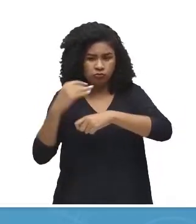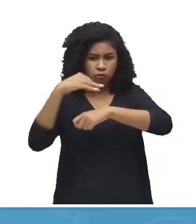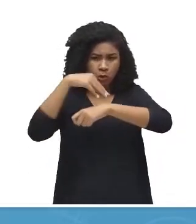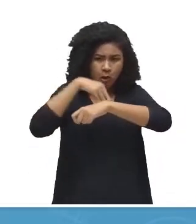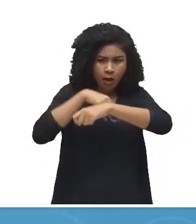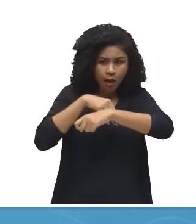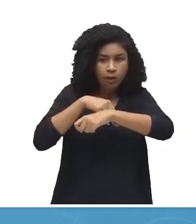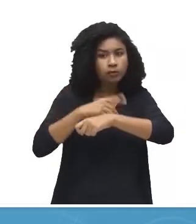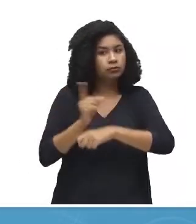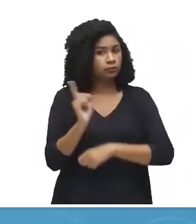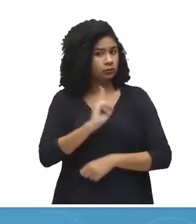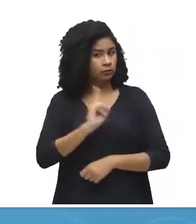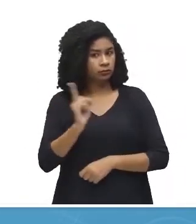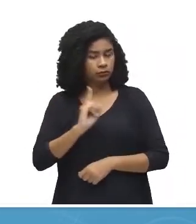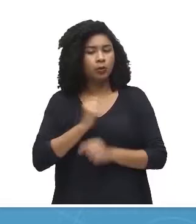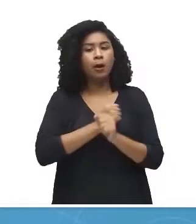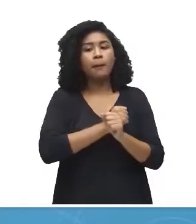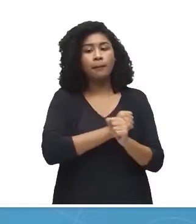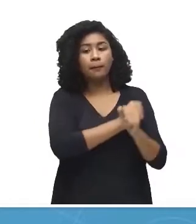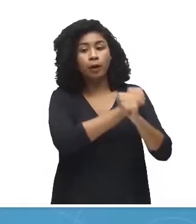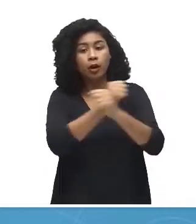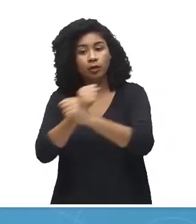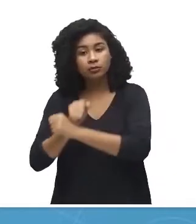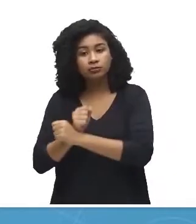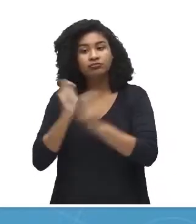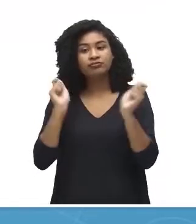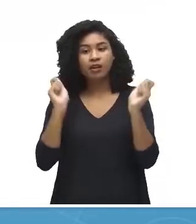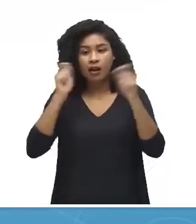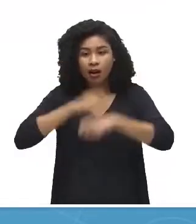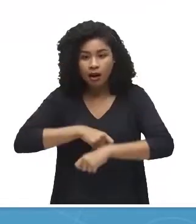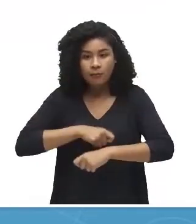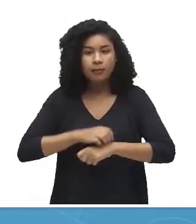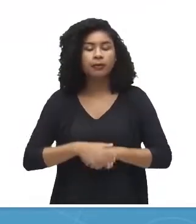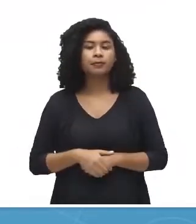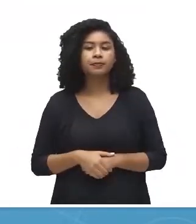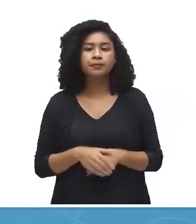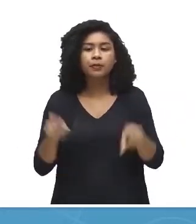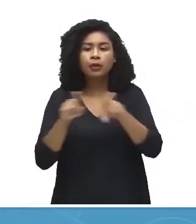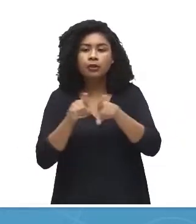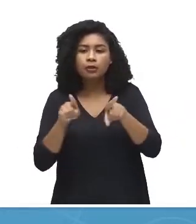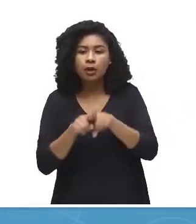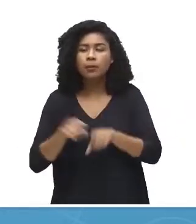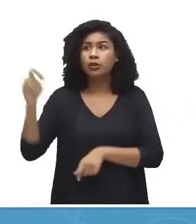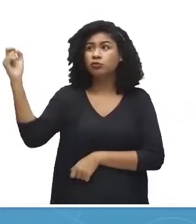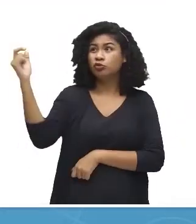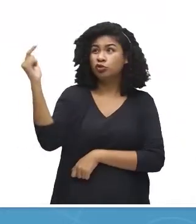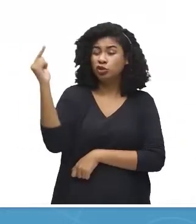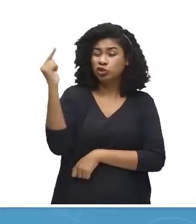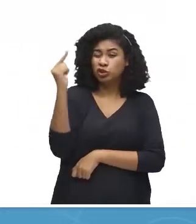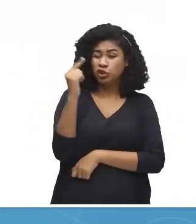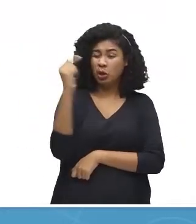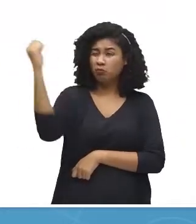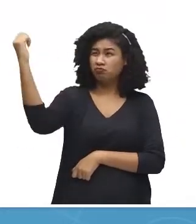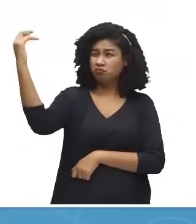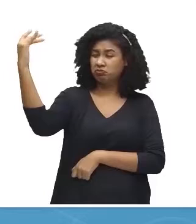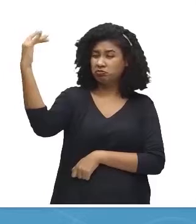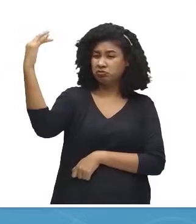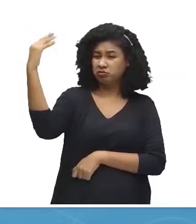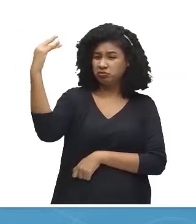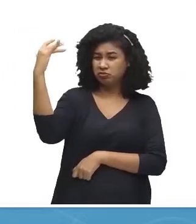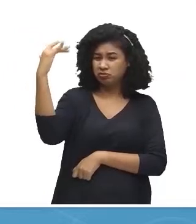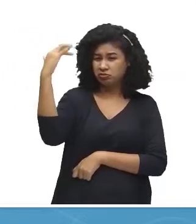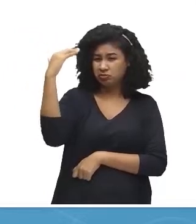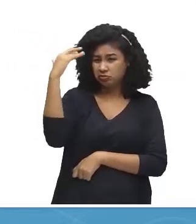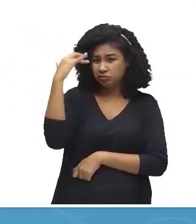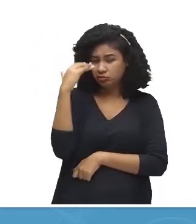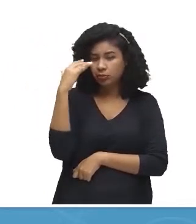nosso corpo, né? Então, ele faz aquela camada protetora. A gente tem também quando estamos pegando o sol. O que acontece? Os